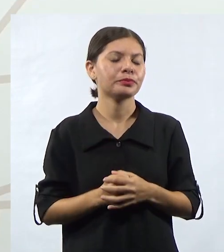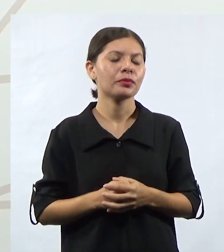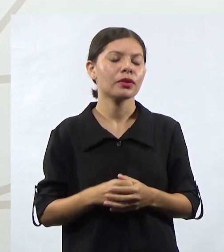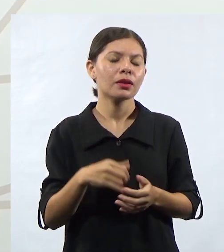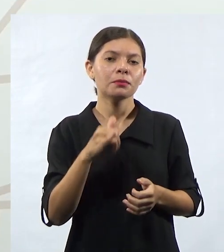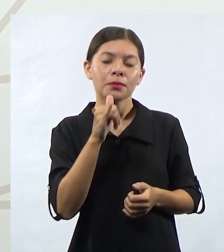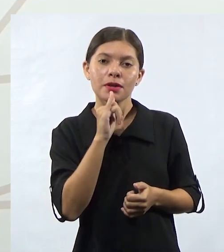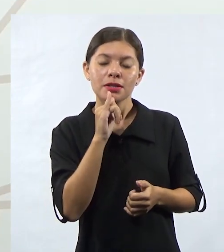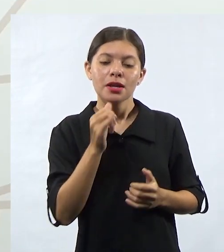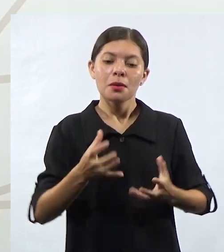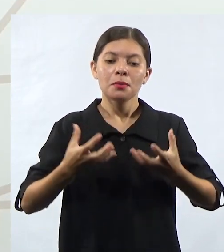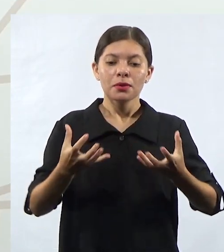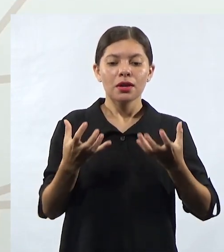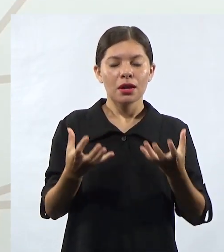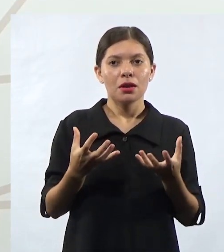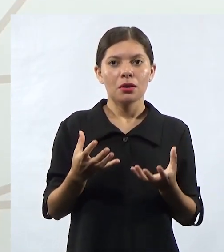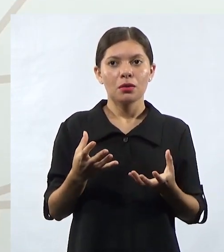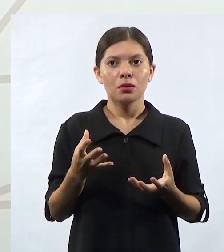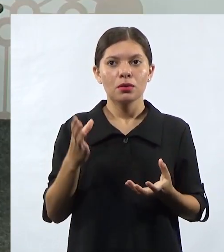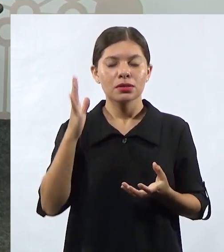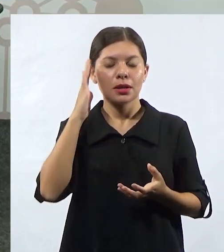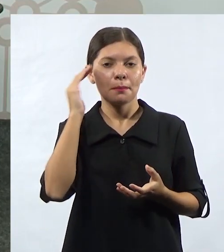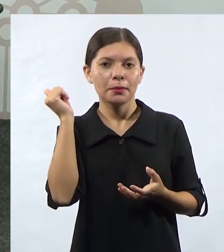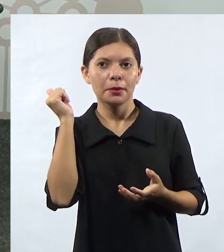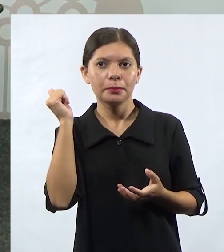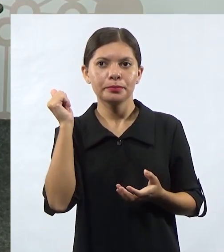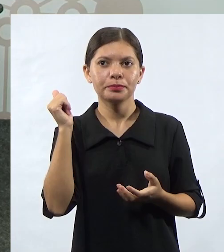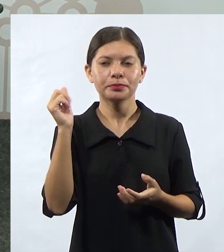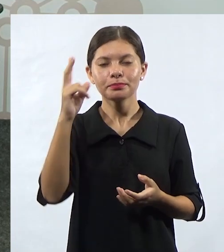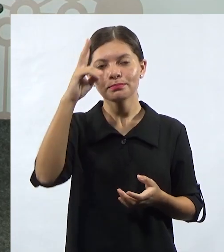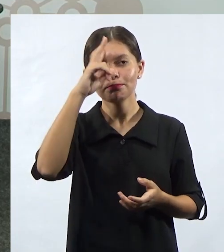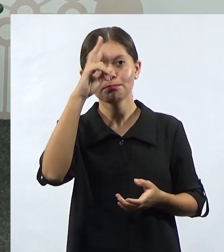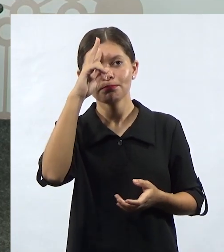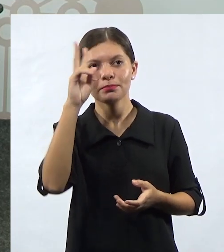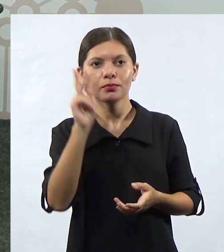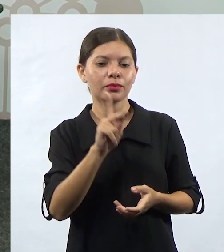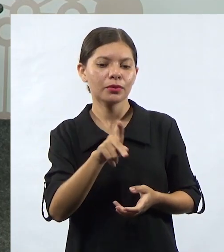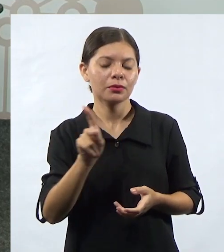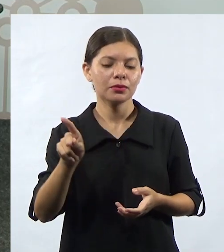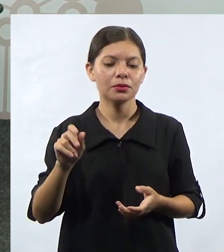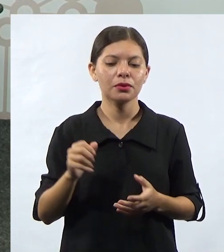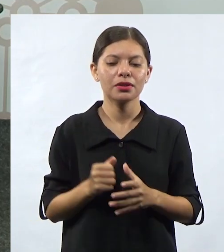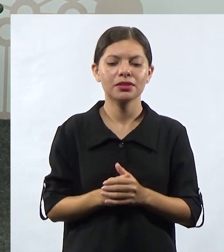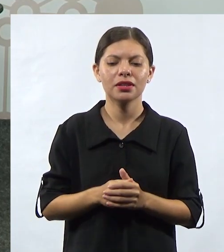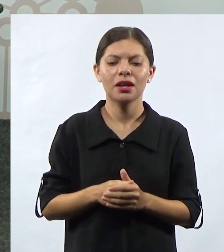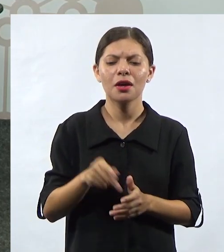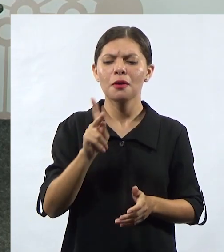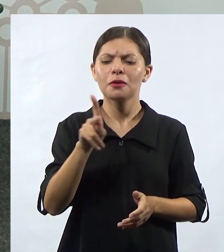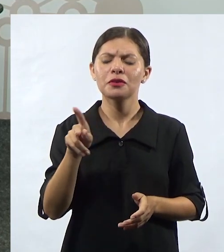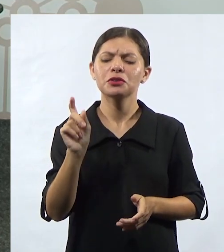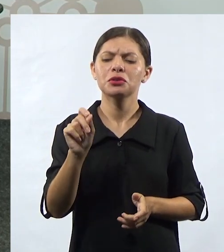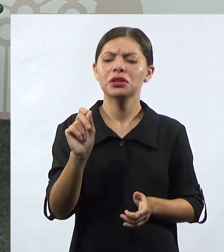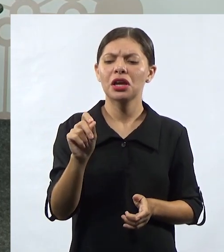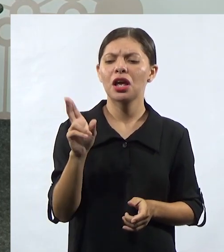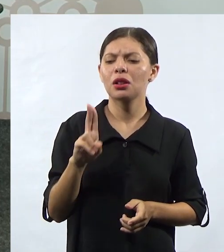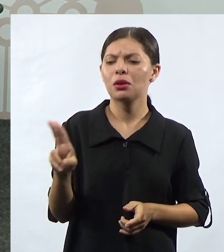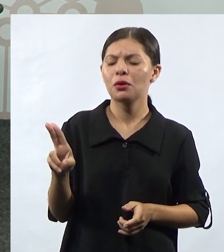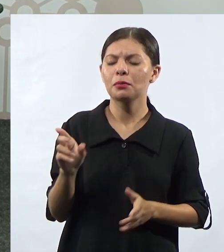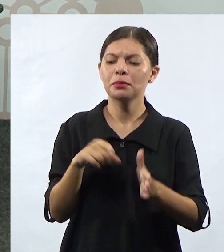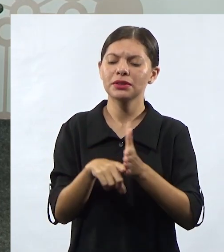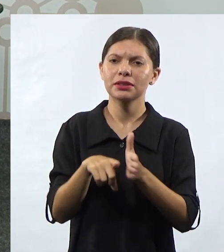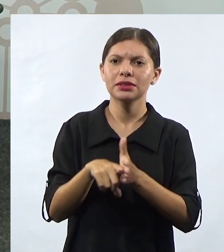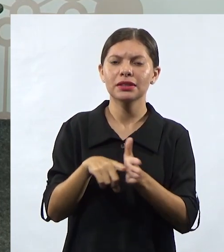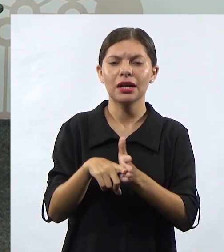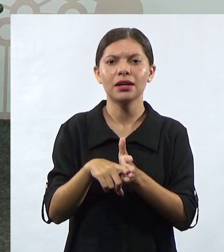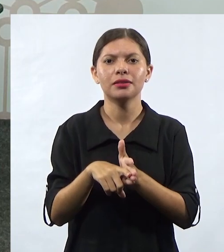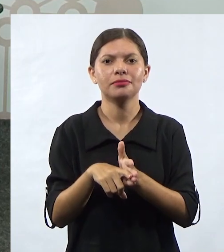exemplo, a história dos professores, então já defino quais são os professores que eu vou pesquisar. Isso a